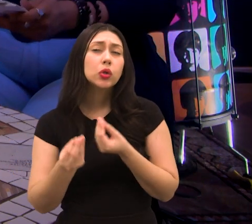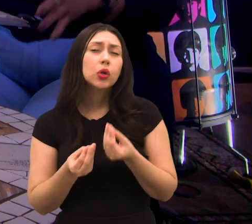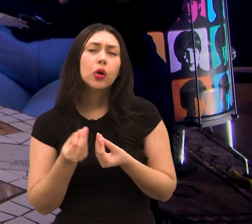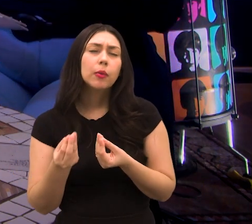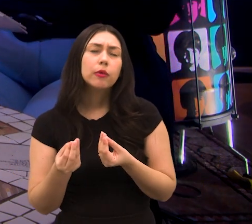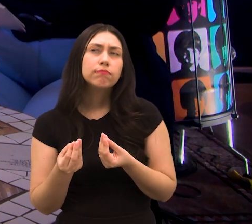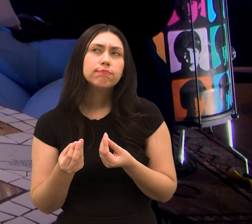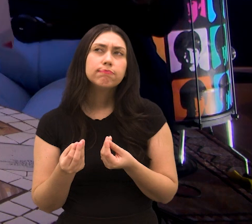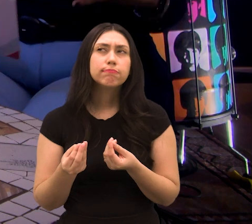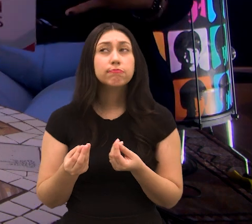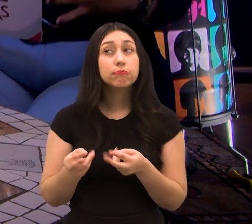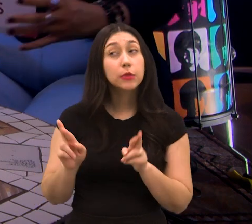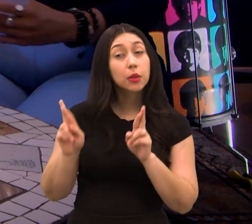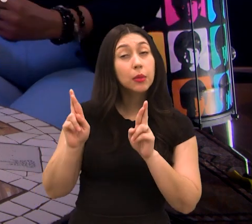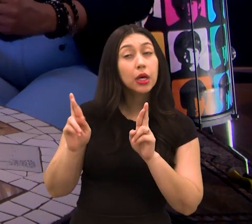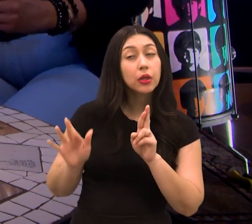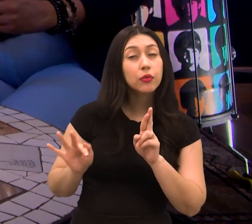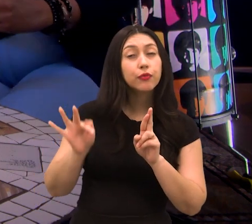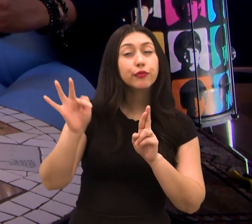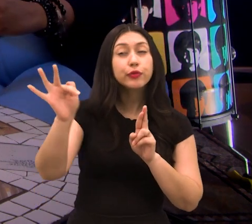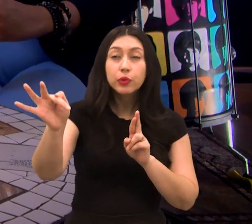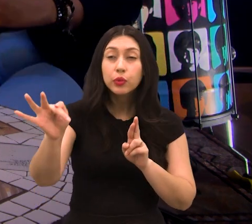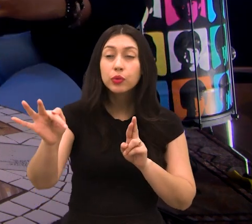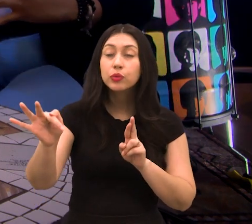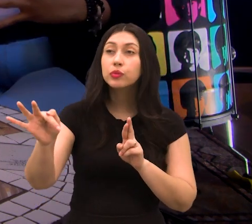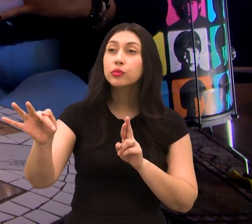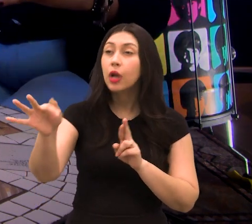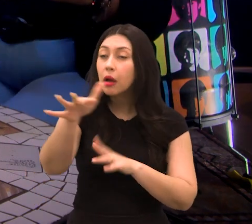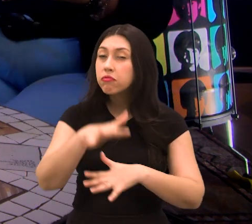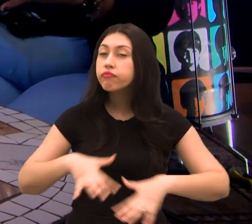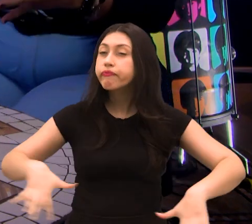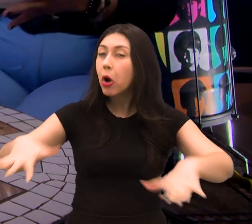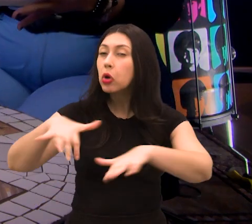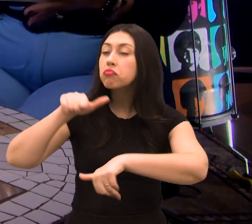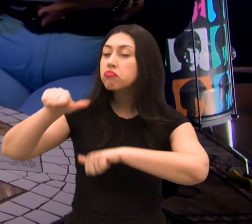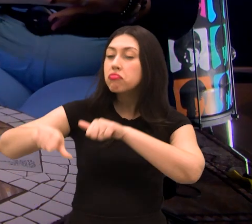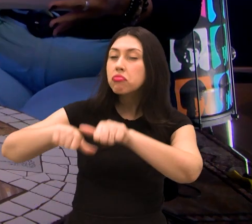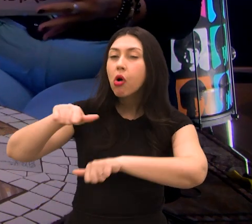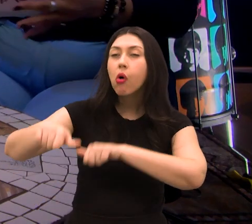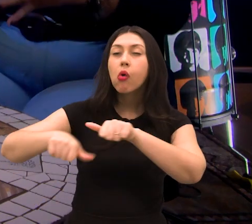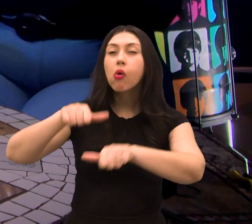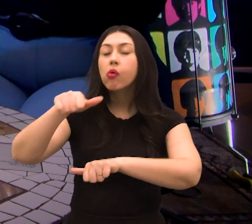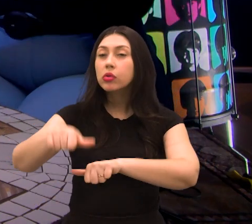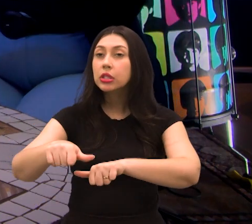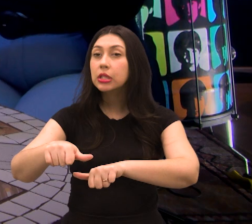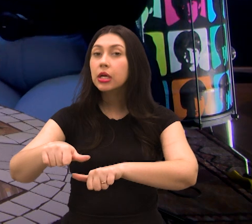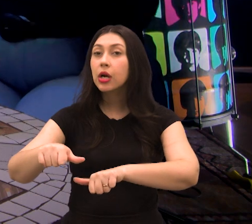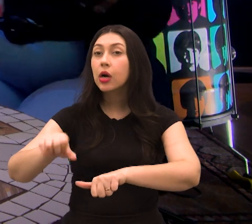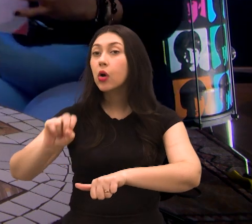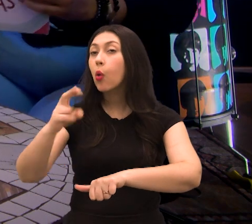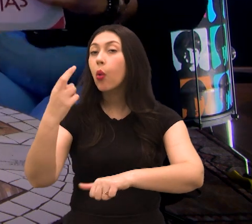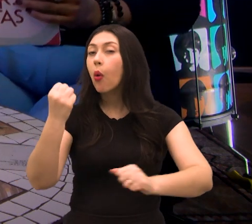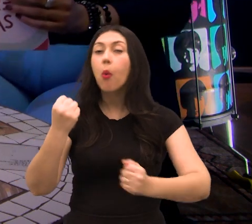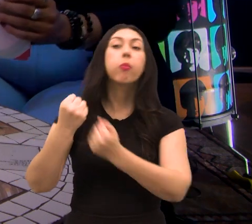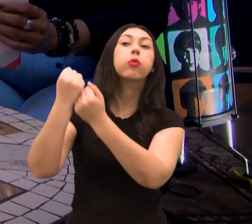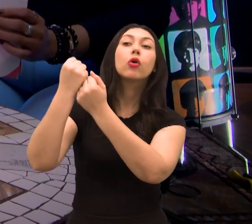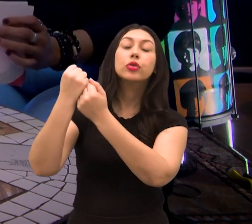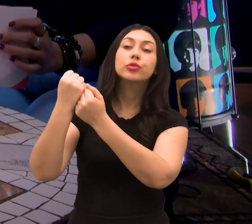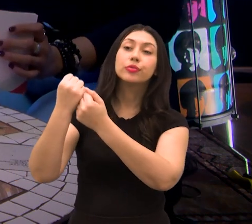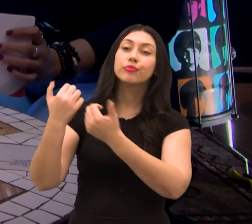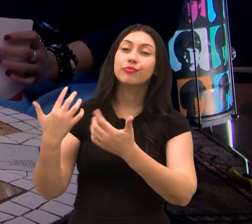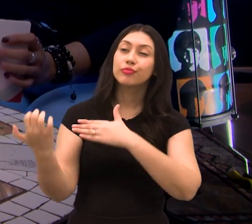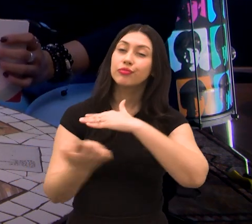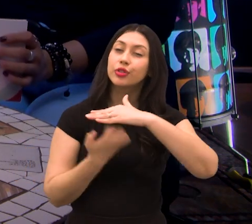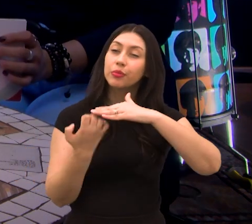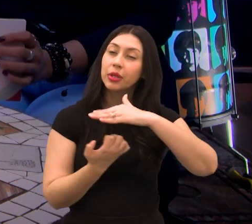também, e como é que você vê essa forma, né? Da gravadora, né? Se muda tendo esse apoio da